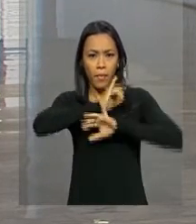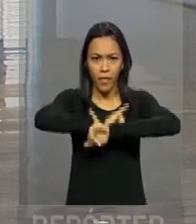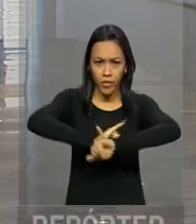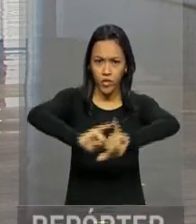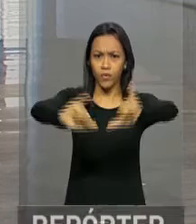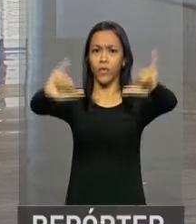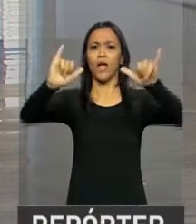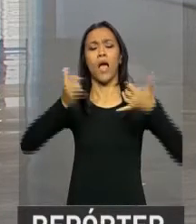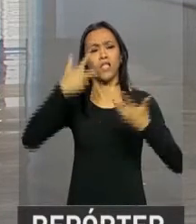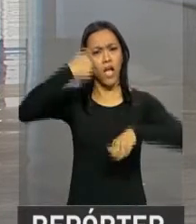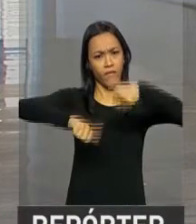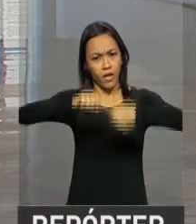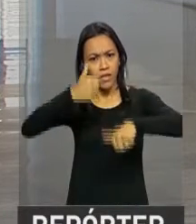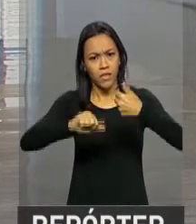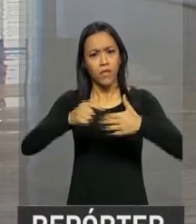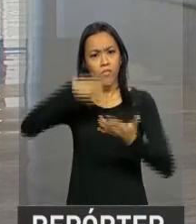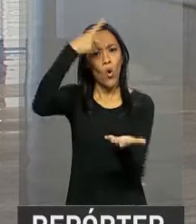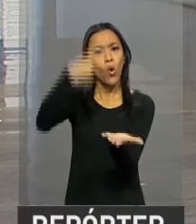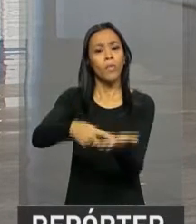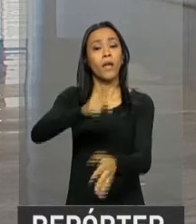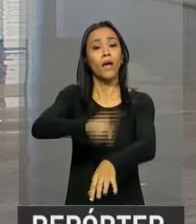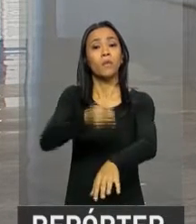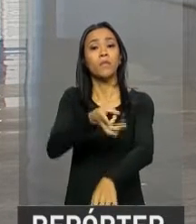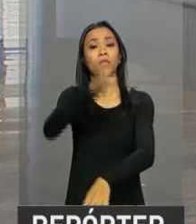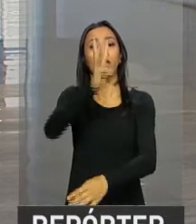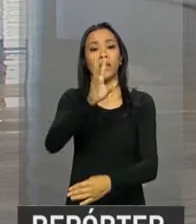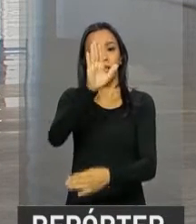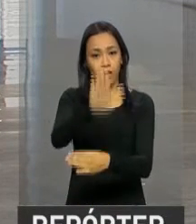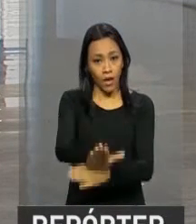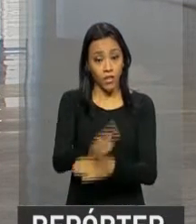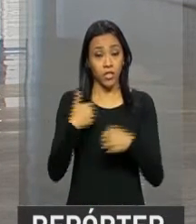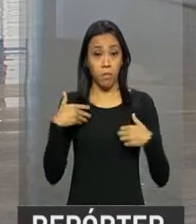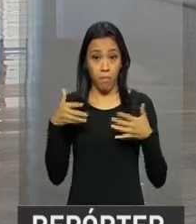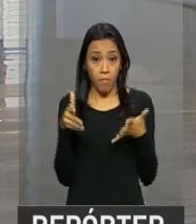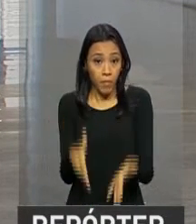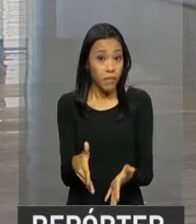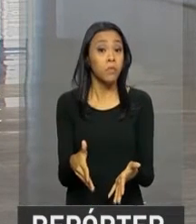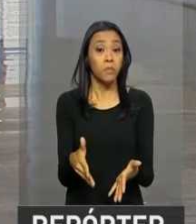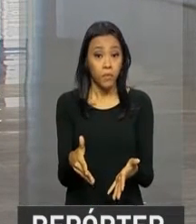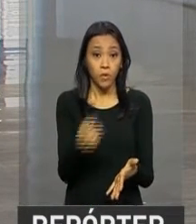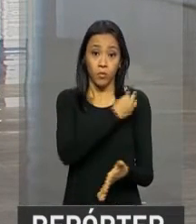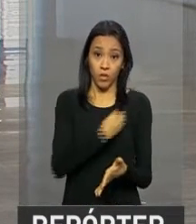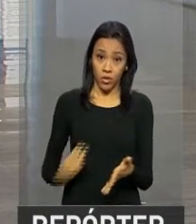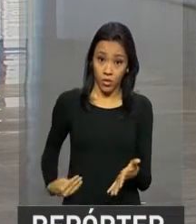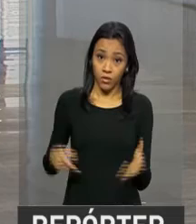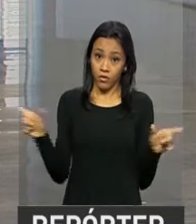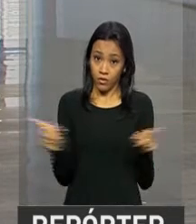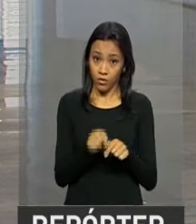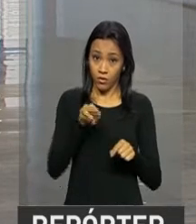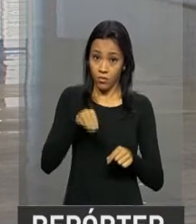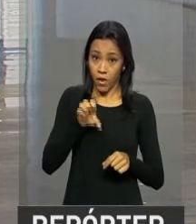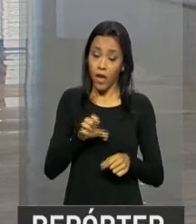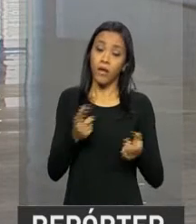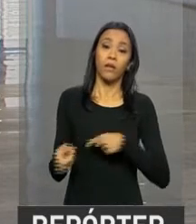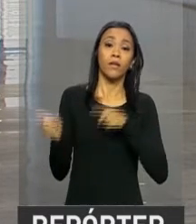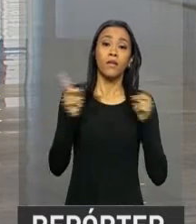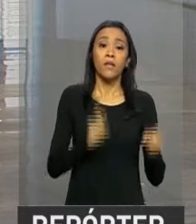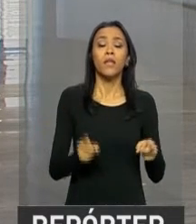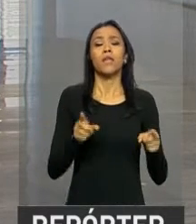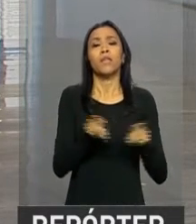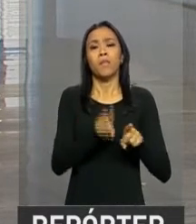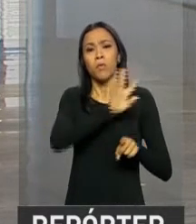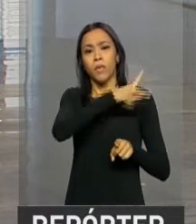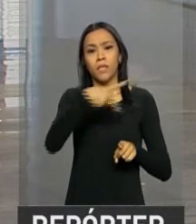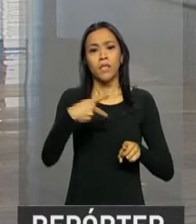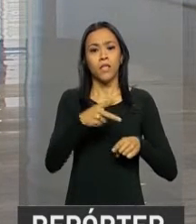inscrições para o Enem está marcada para as 3 horas da tarde, com a participação do ministro da Educação, também do presidente do INEP, o